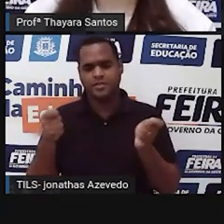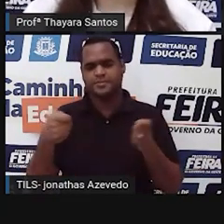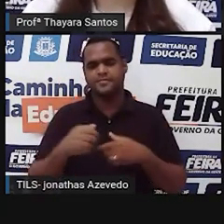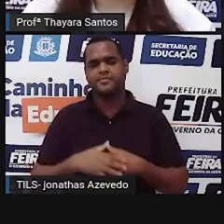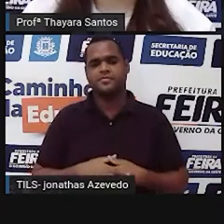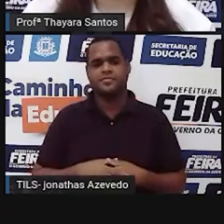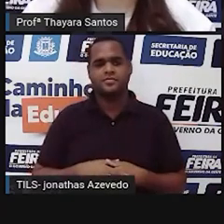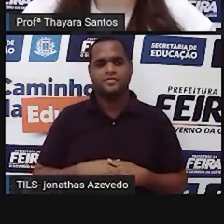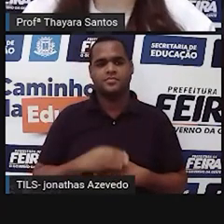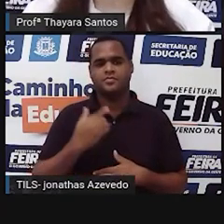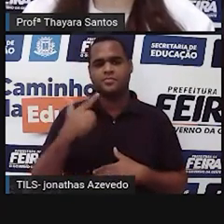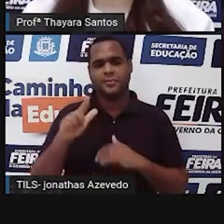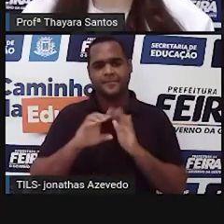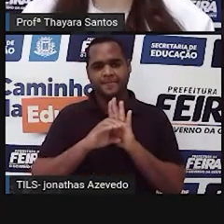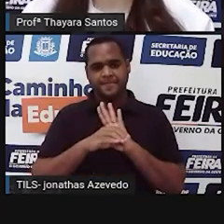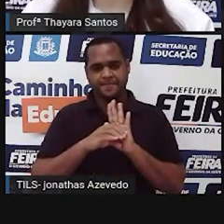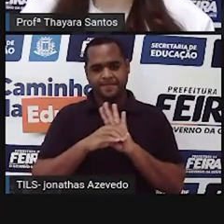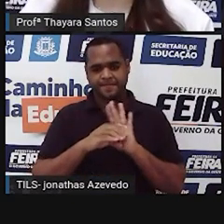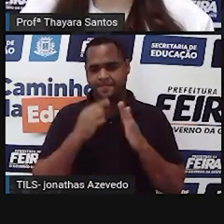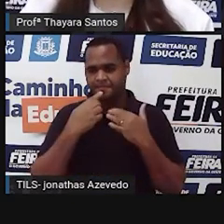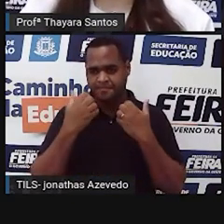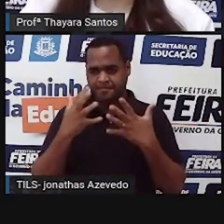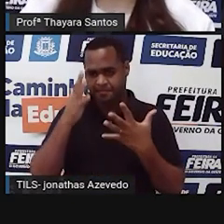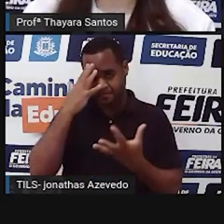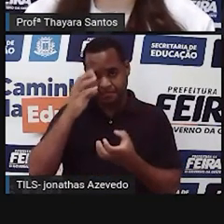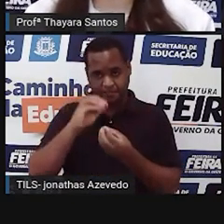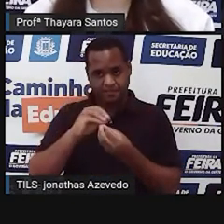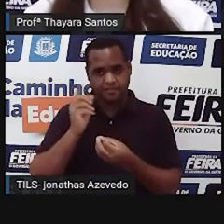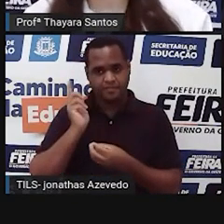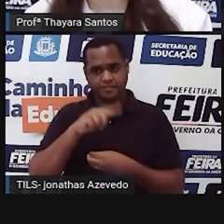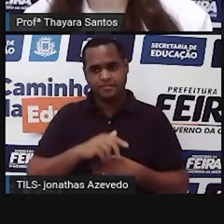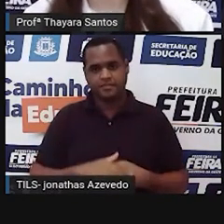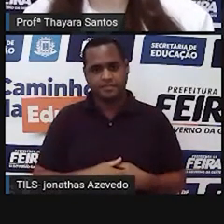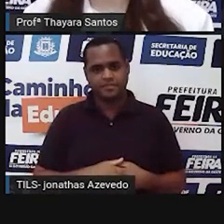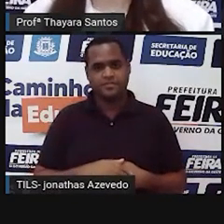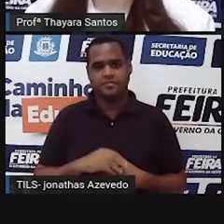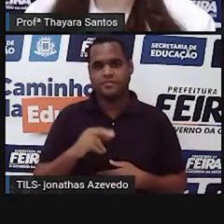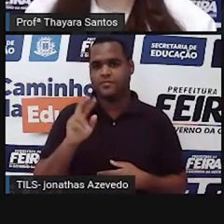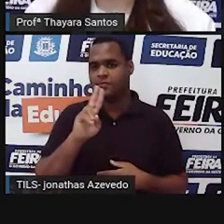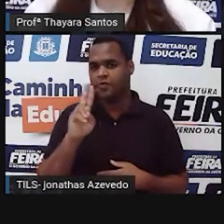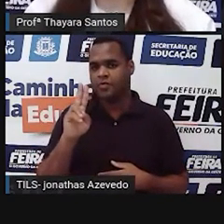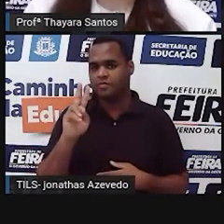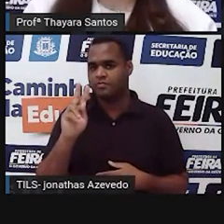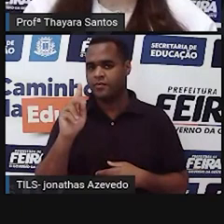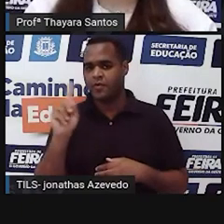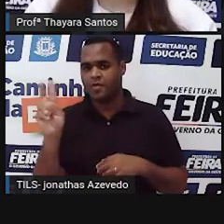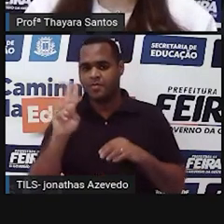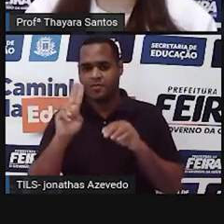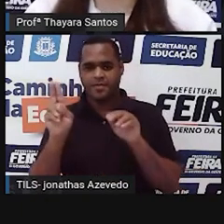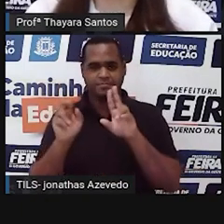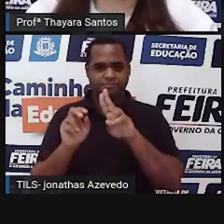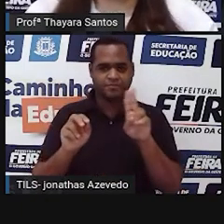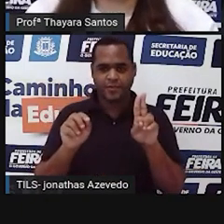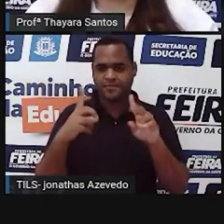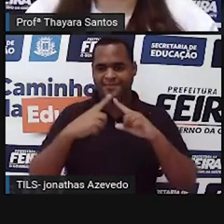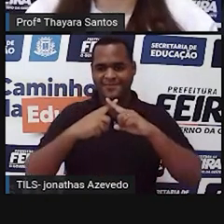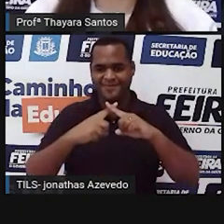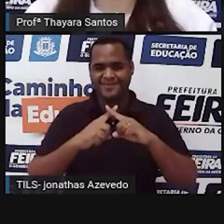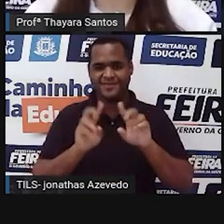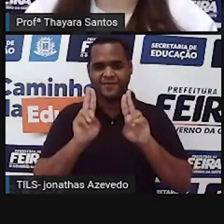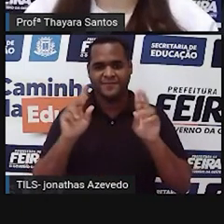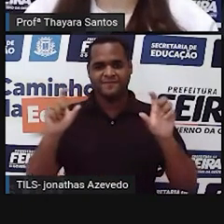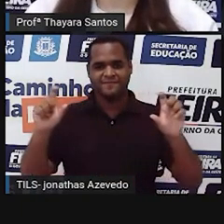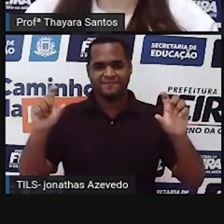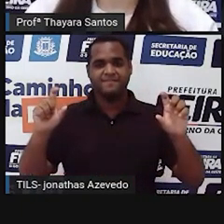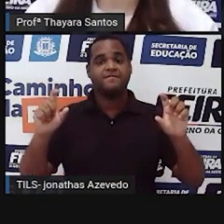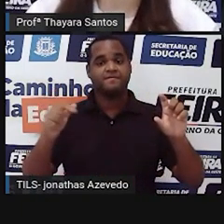Agora, um outro conceito que é muito importante que vocês compreendam é o de homozigoto e heterozigoto. Para ficar mais fácil para a gente